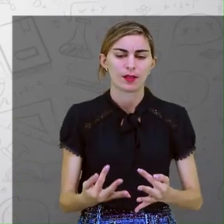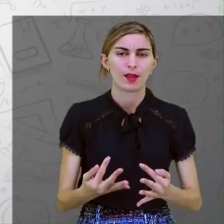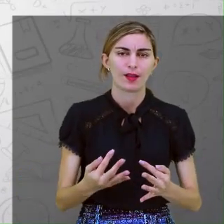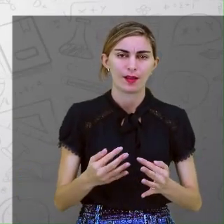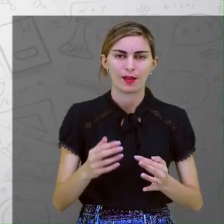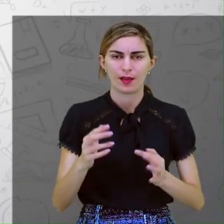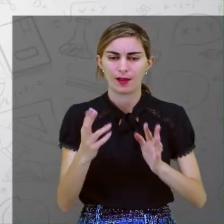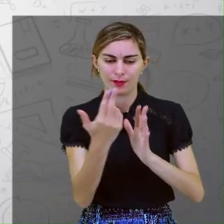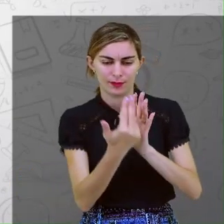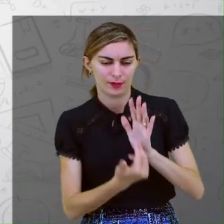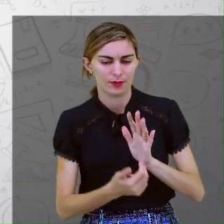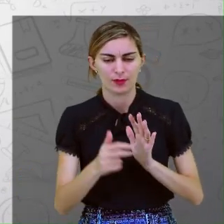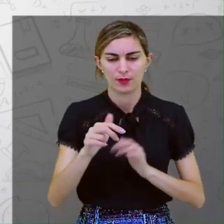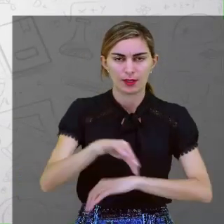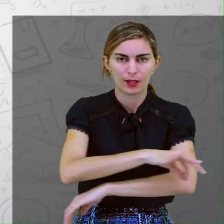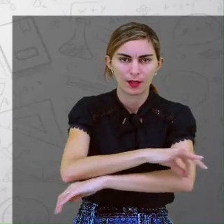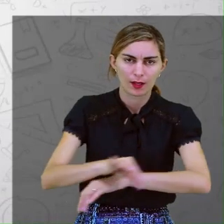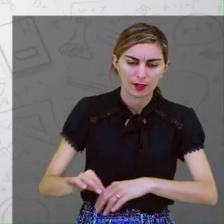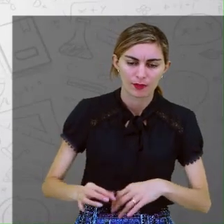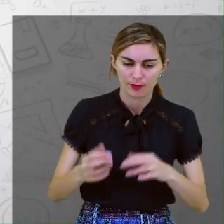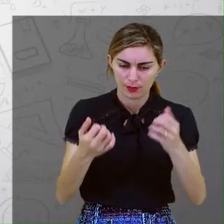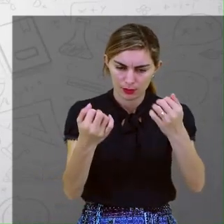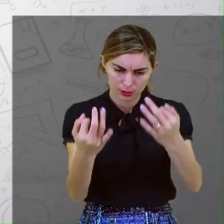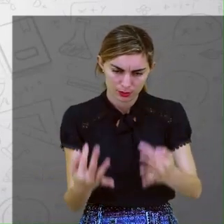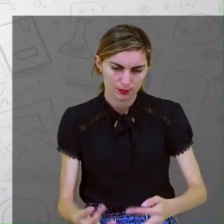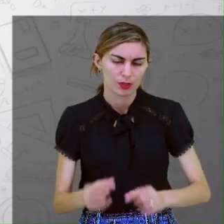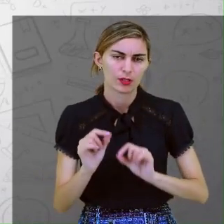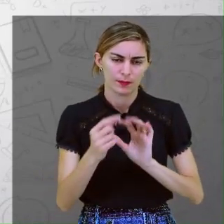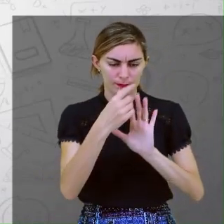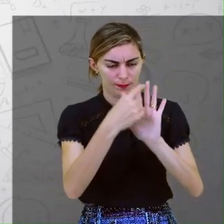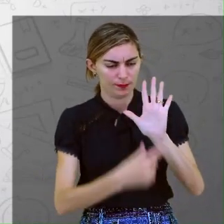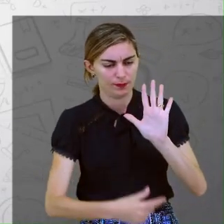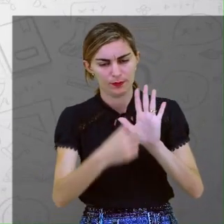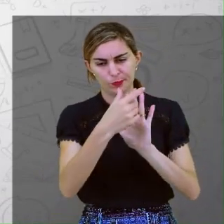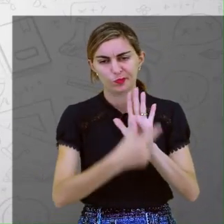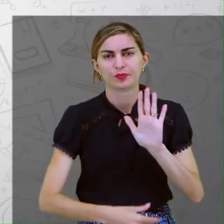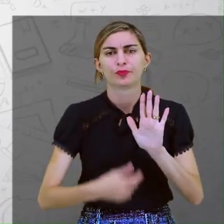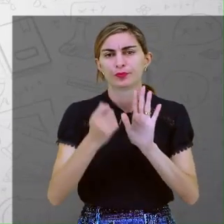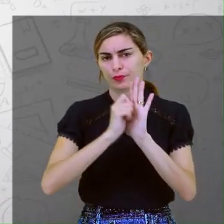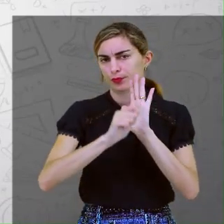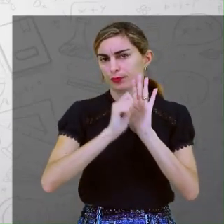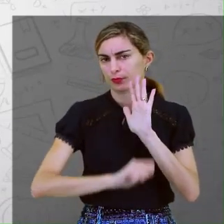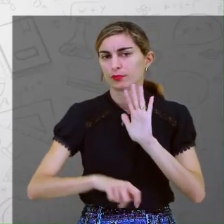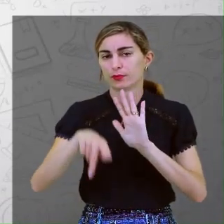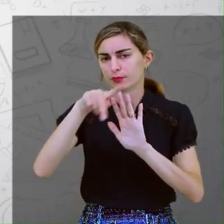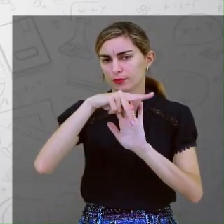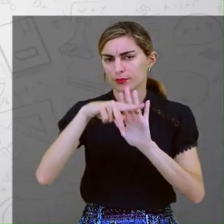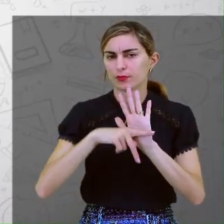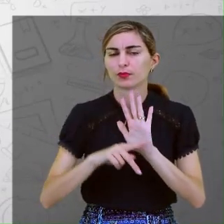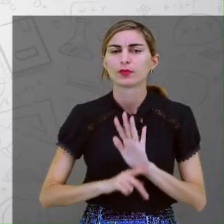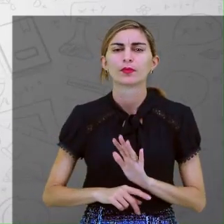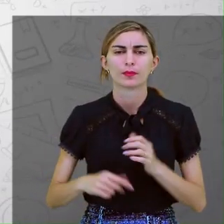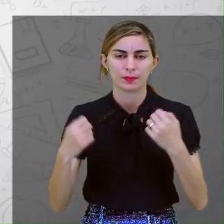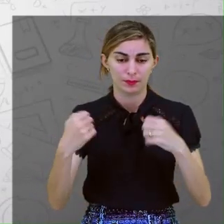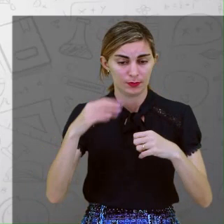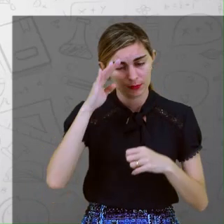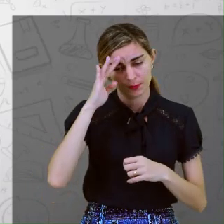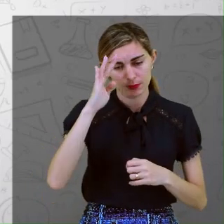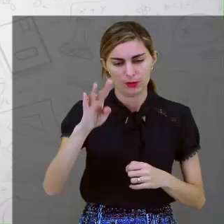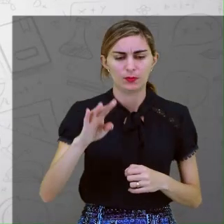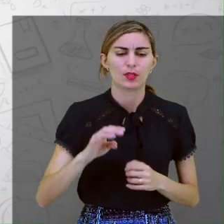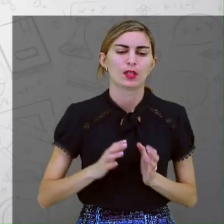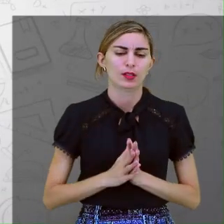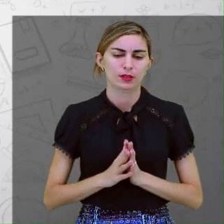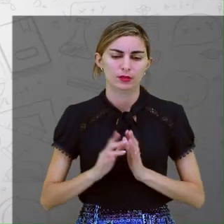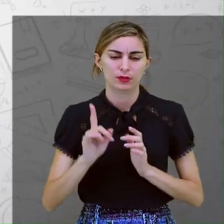parte gráfica, a especificação ela constitui a parte escrita do projeto. Então, um dos elementos principais ali